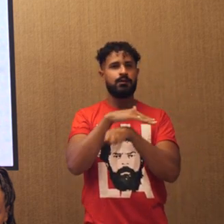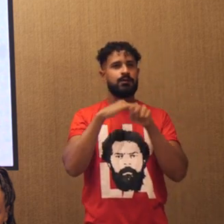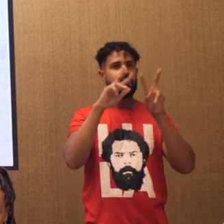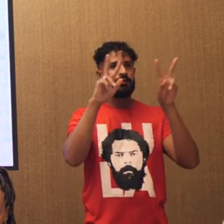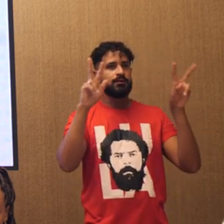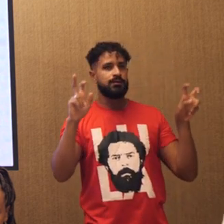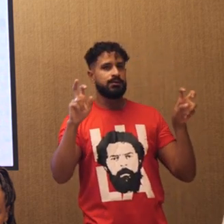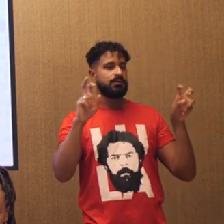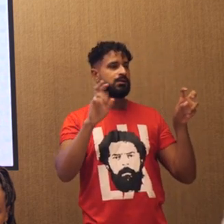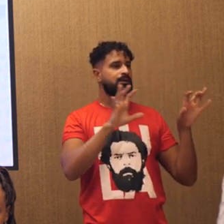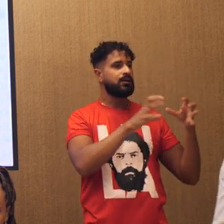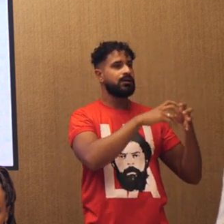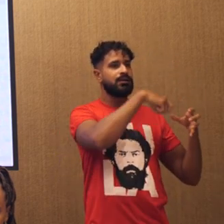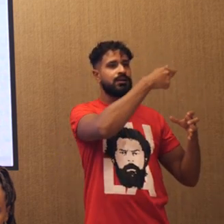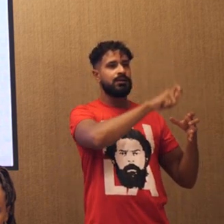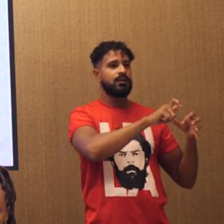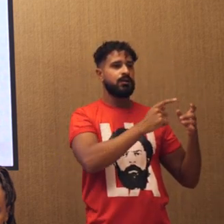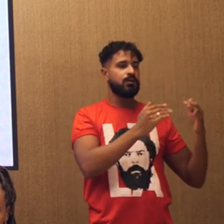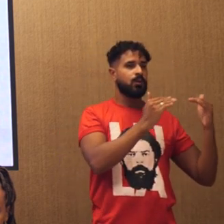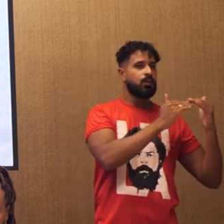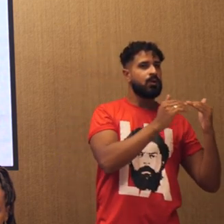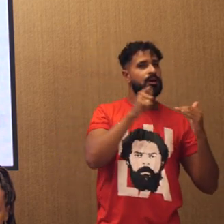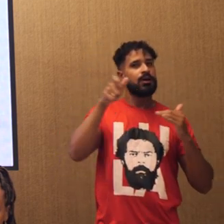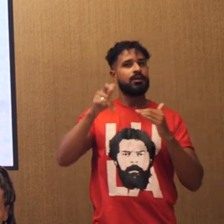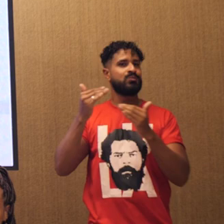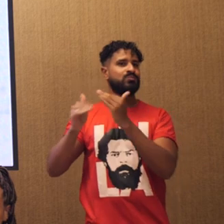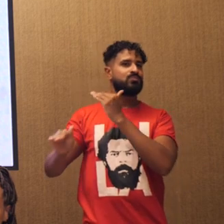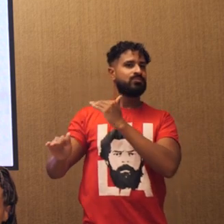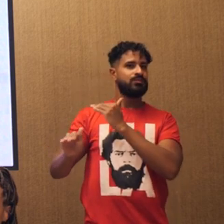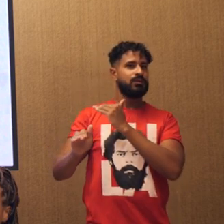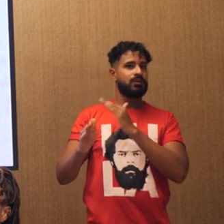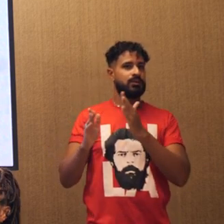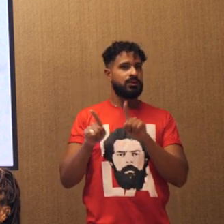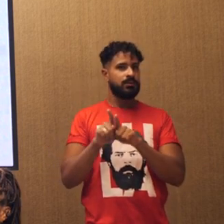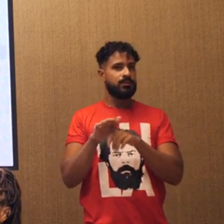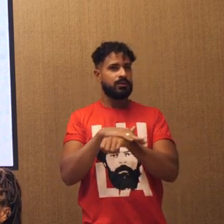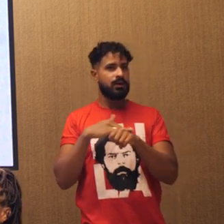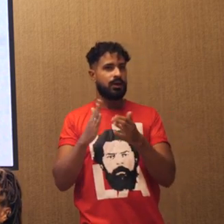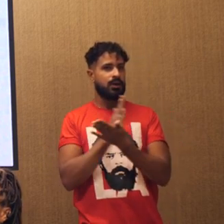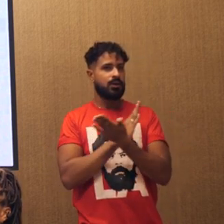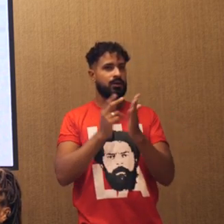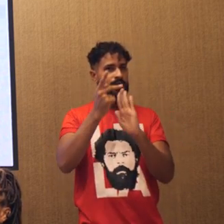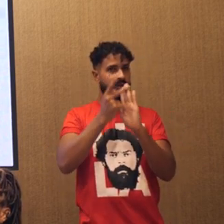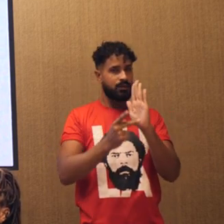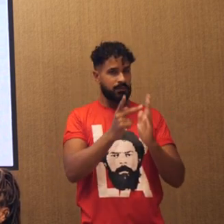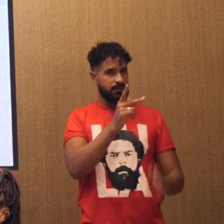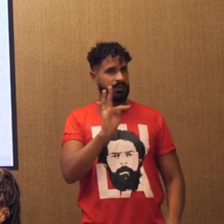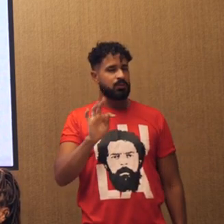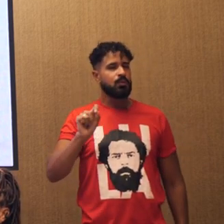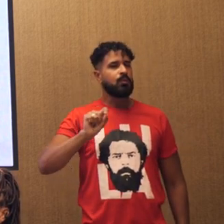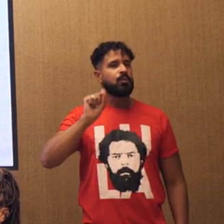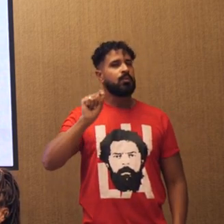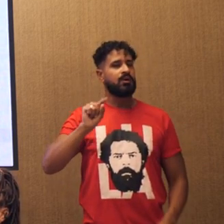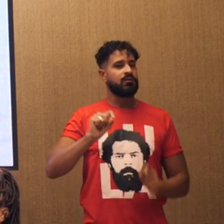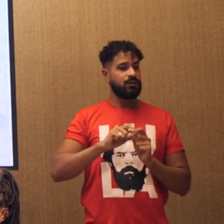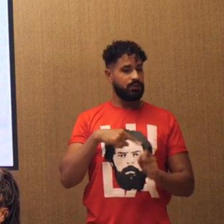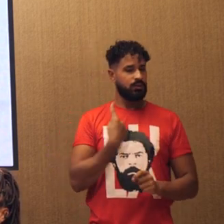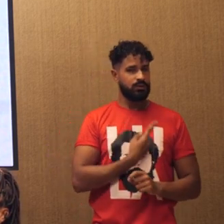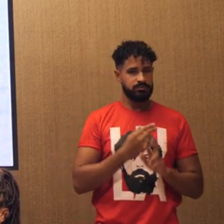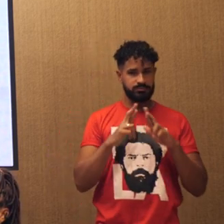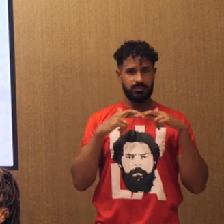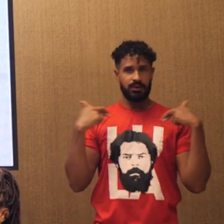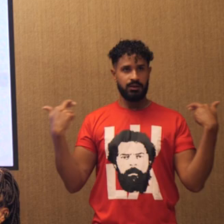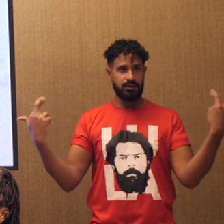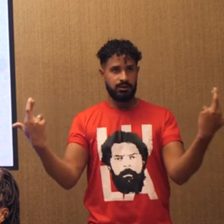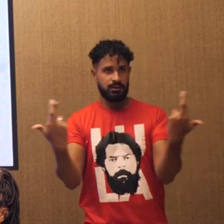atores contra e a favor e falar de alguns programas do PT. O que, que ele fez com a gente? Nós reunimos